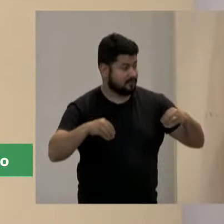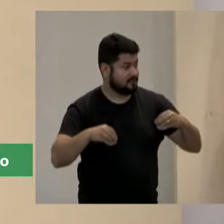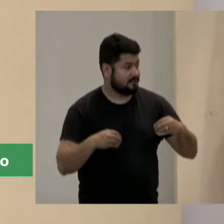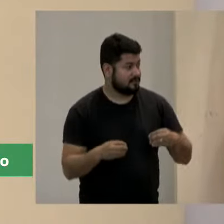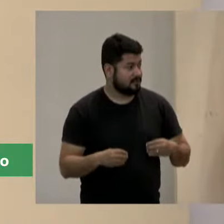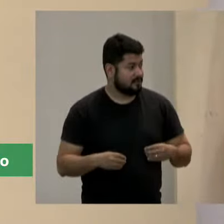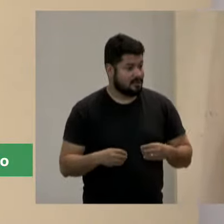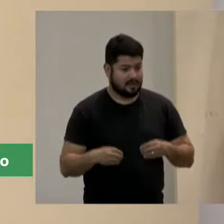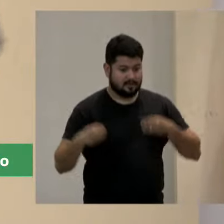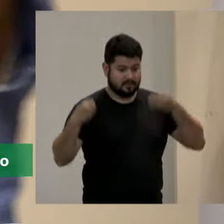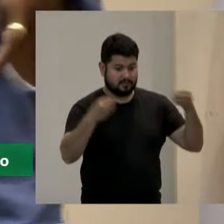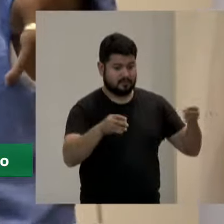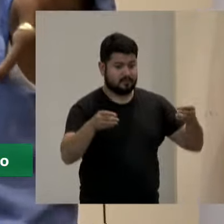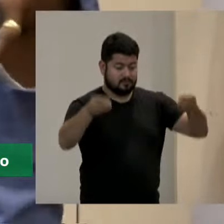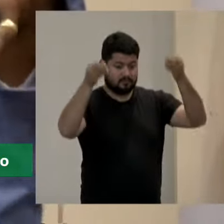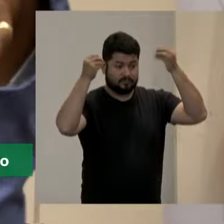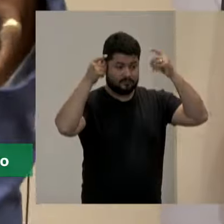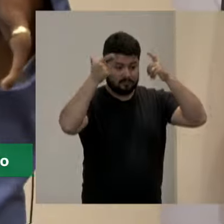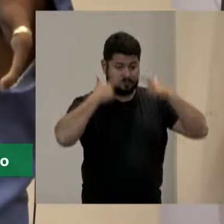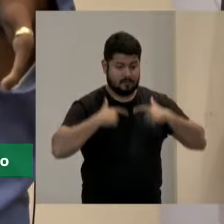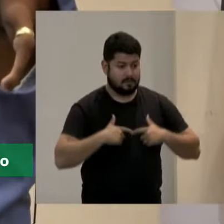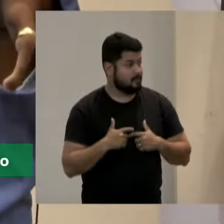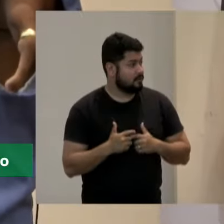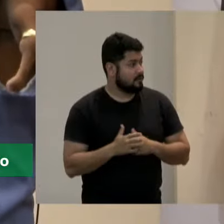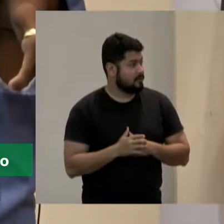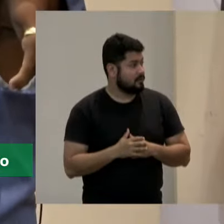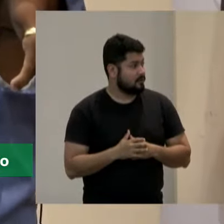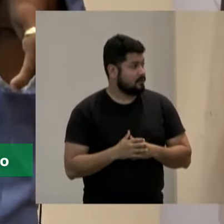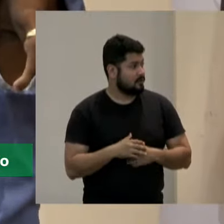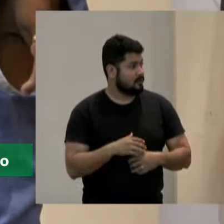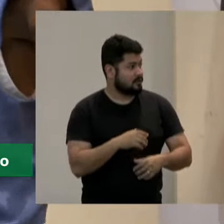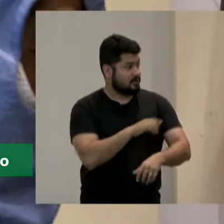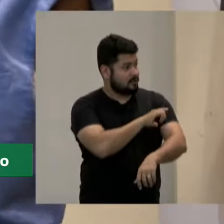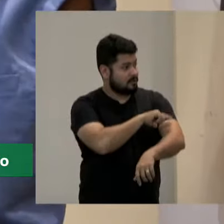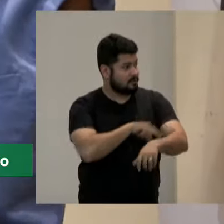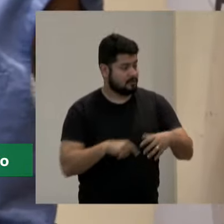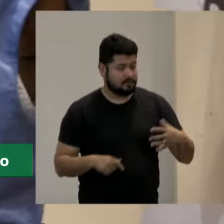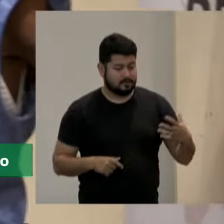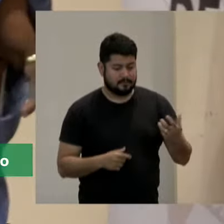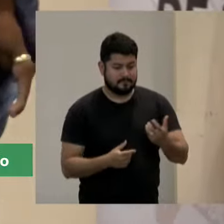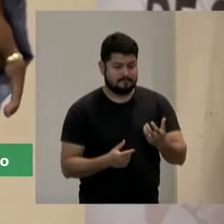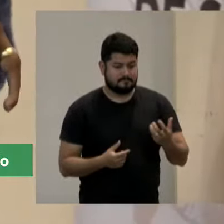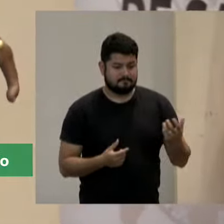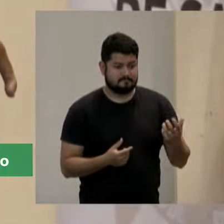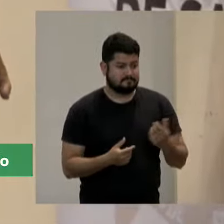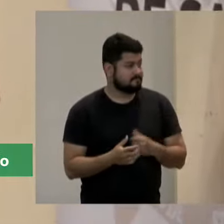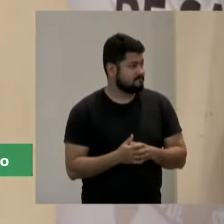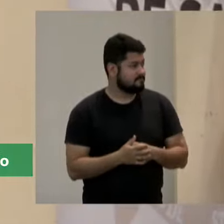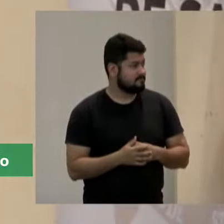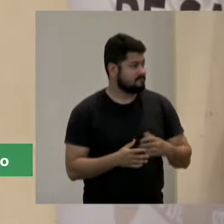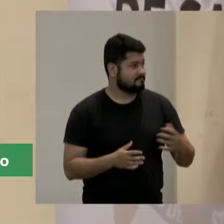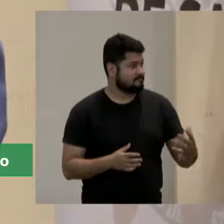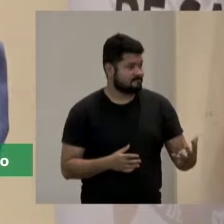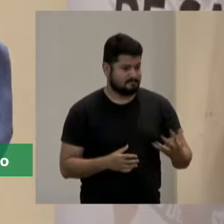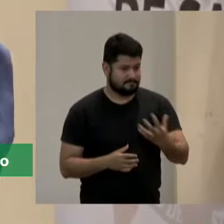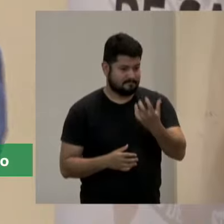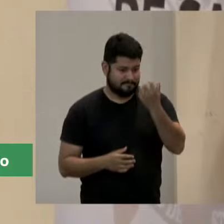rosto. Eu estava assim com o braço, e eu fiz igual Matrix, meu braço fez